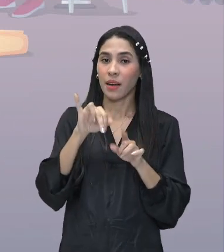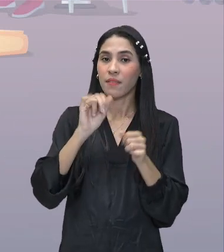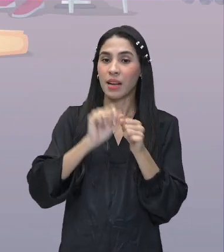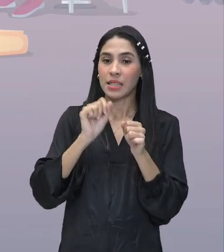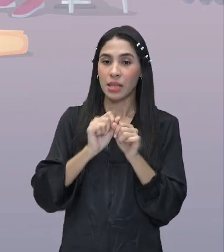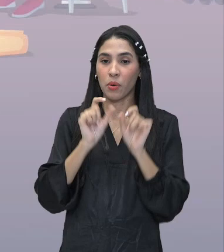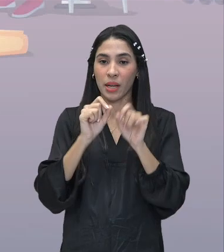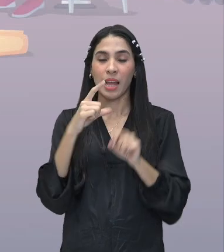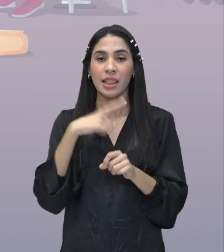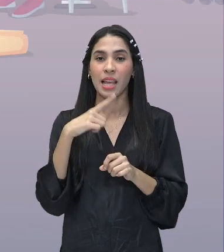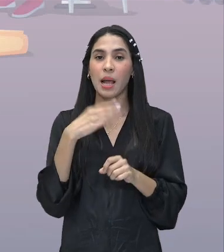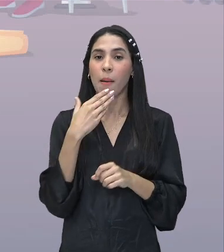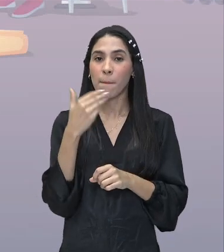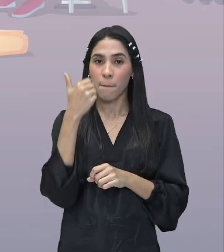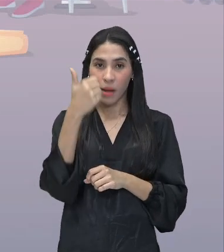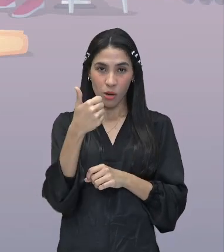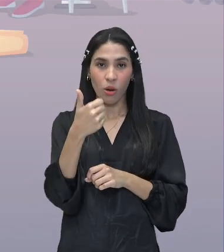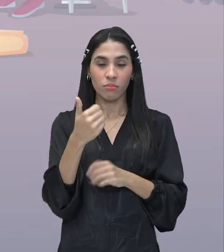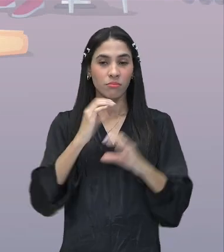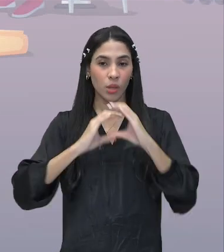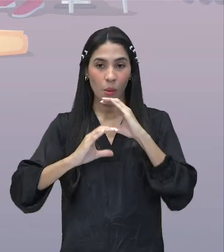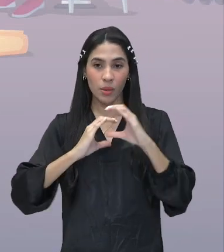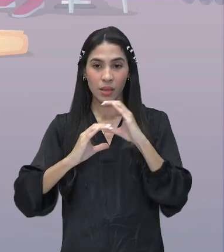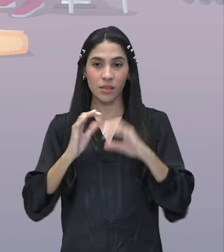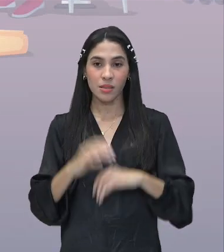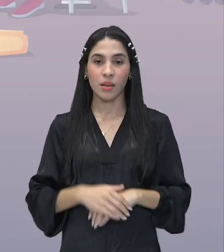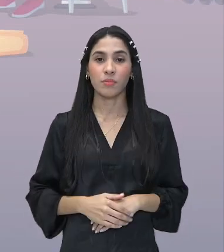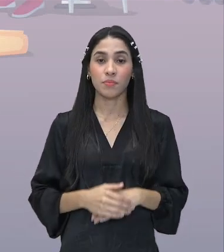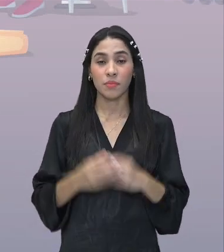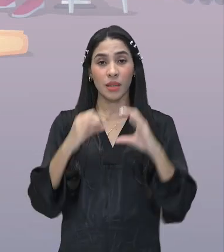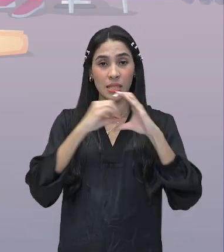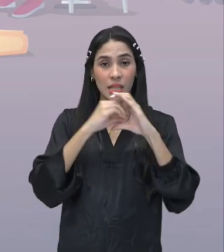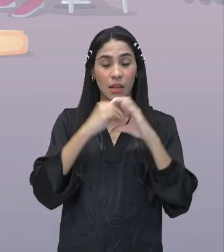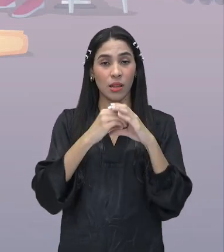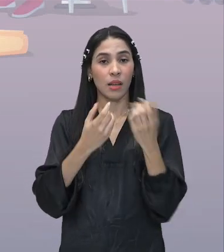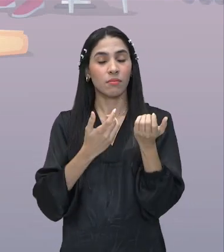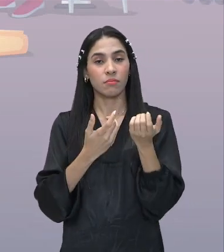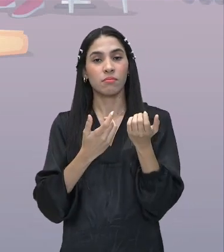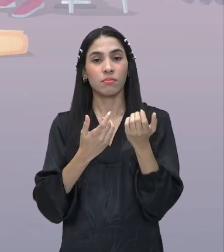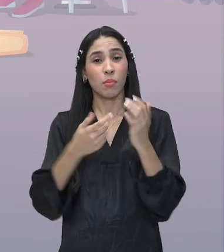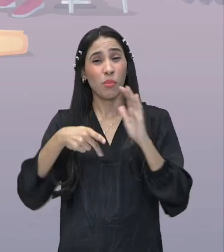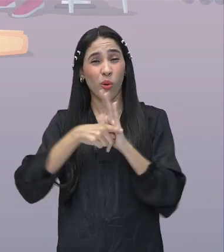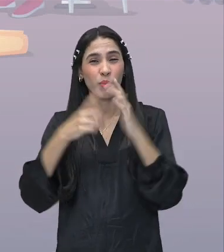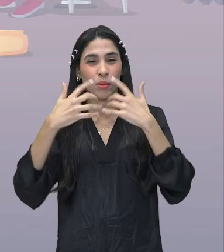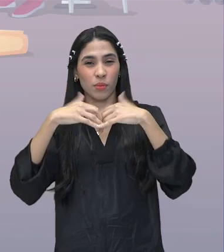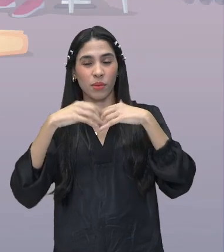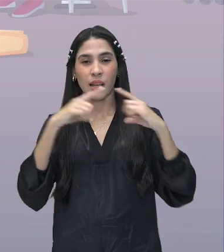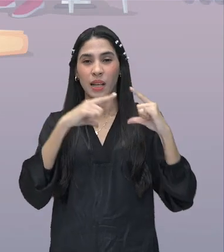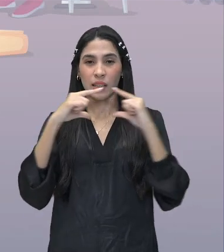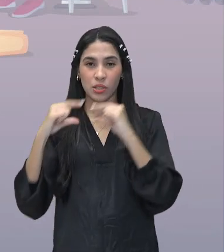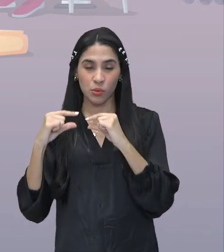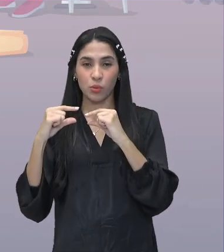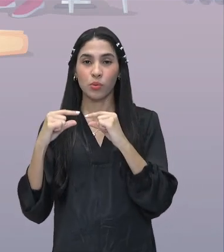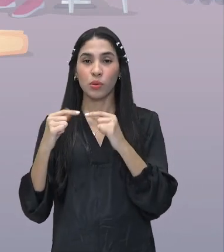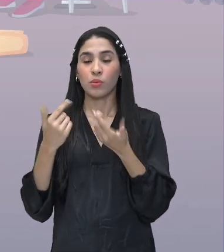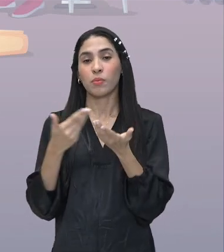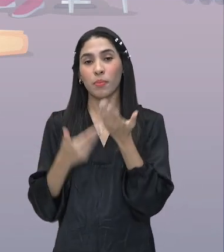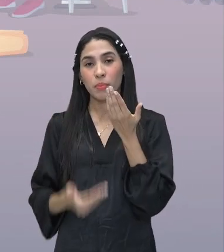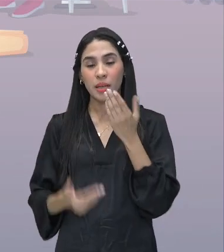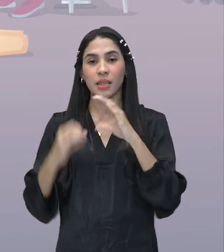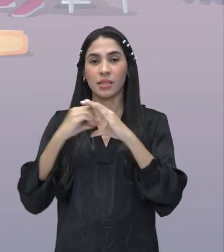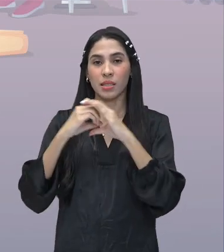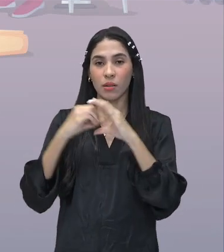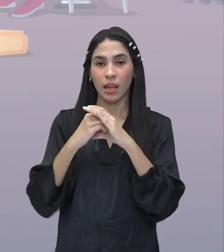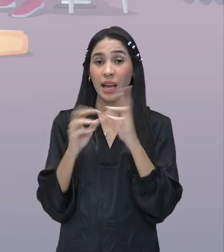que exista uma melhora dessa comunicação entre as células nervosas, reduzindo, então, a perda celular